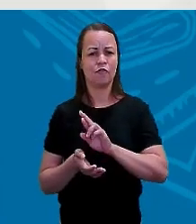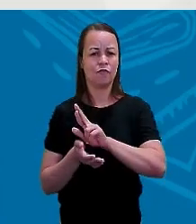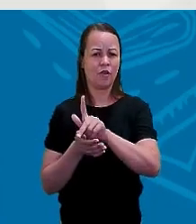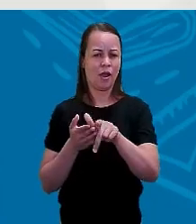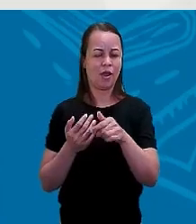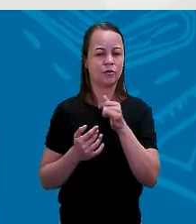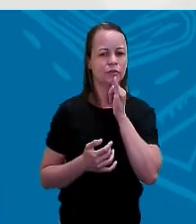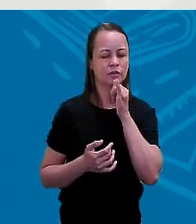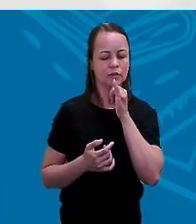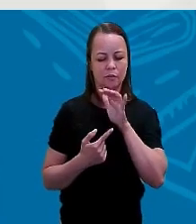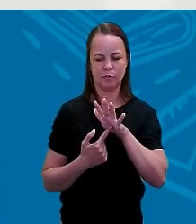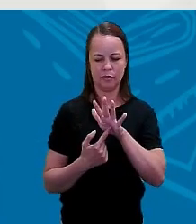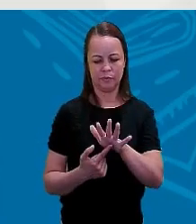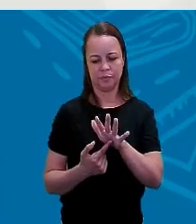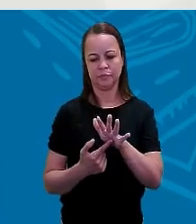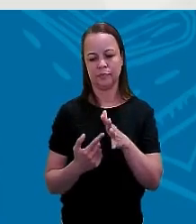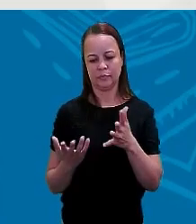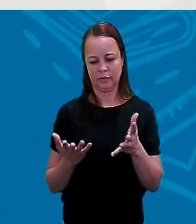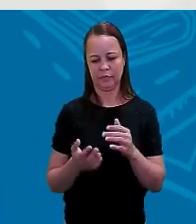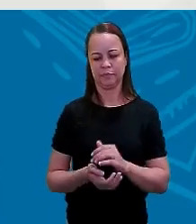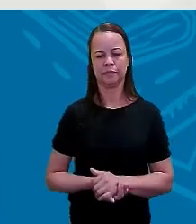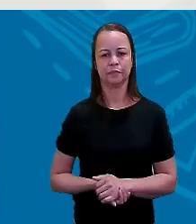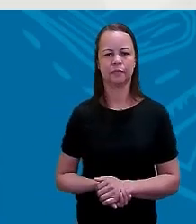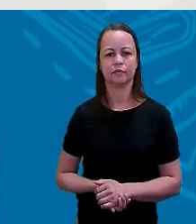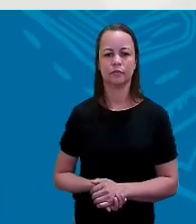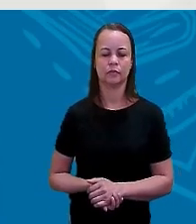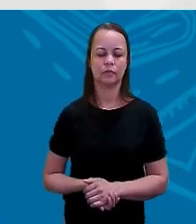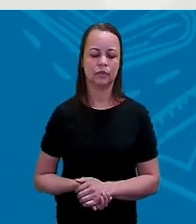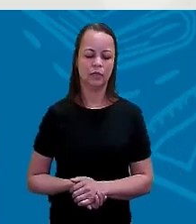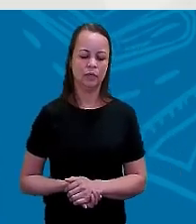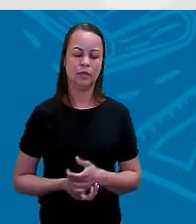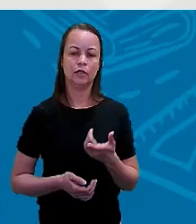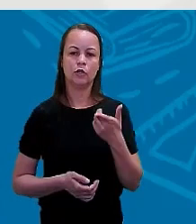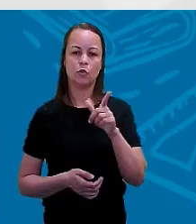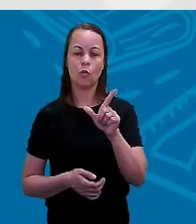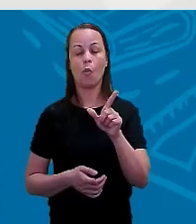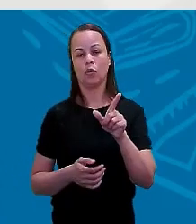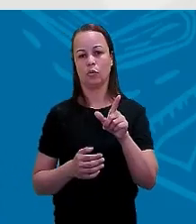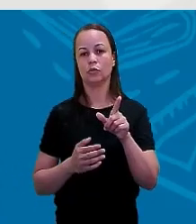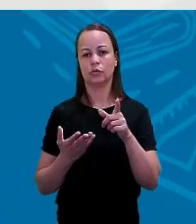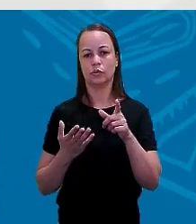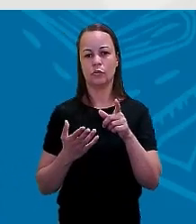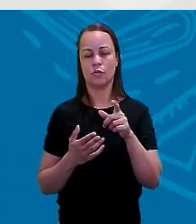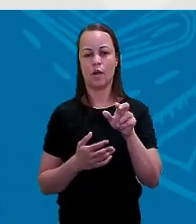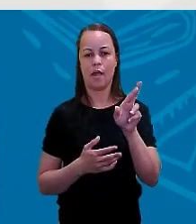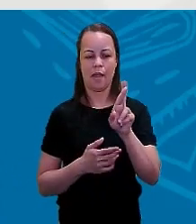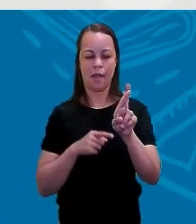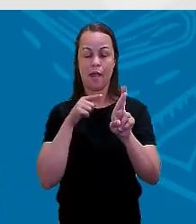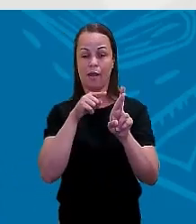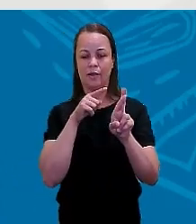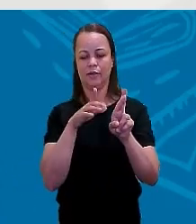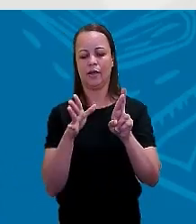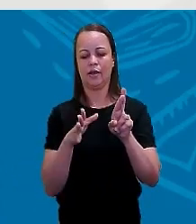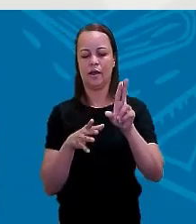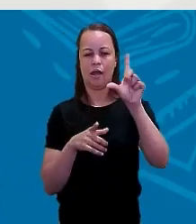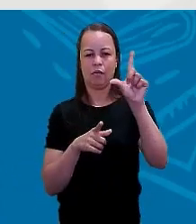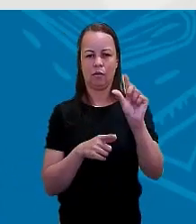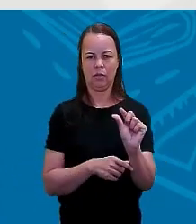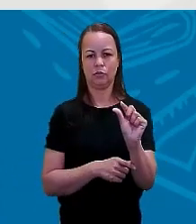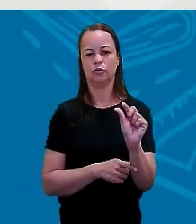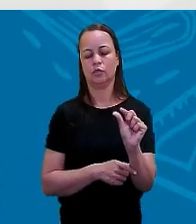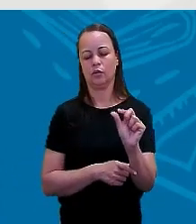de reutilizar os materiais. E o outro R, que é o R da redução, ele vai consistir